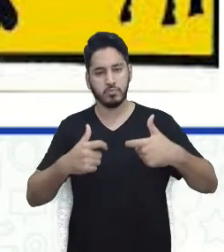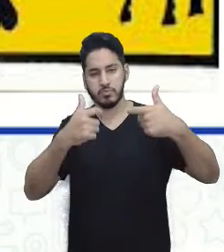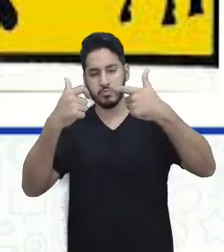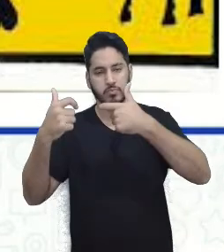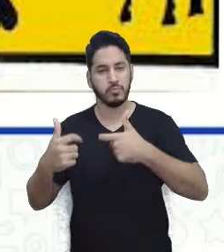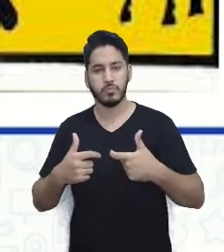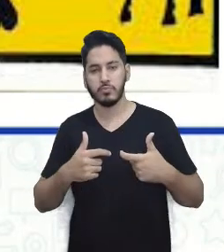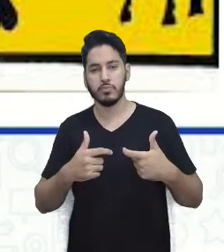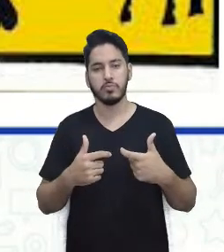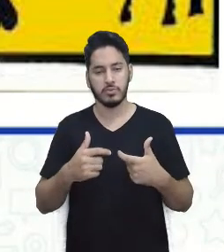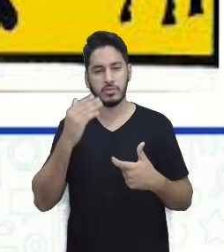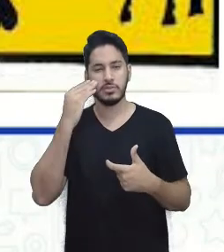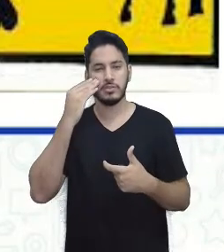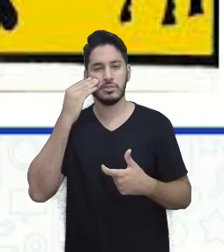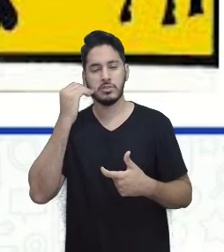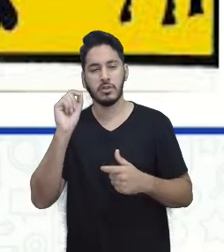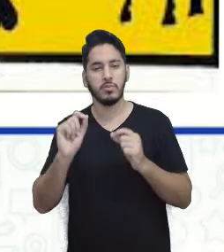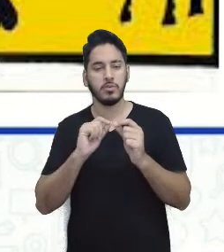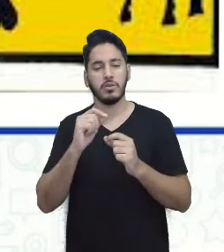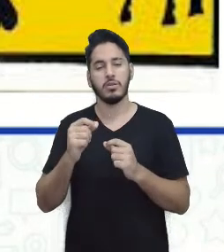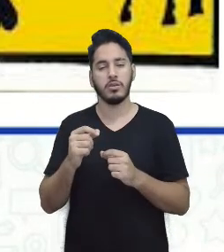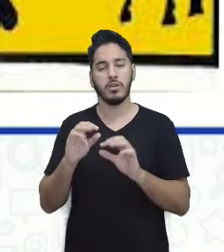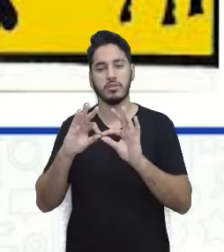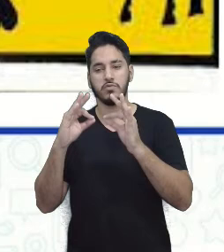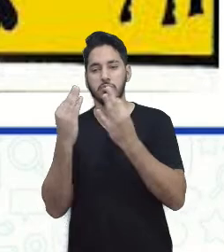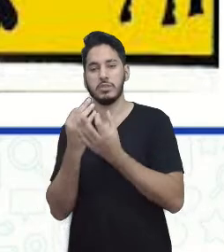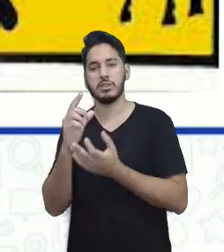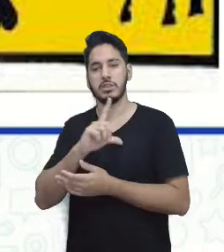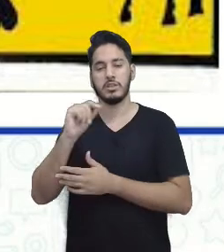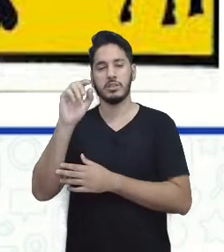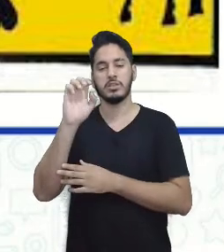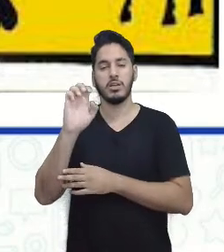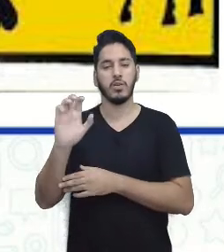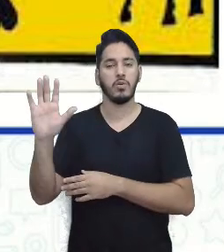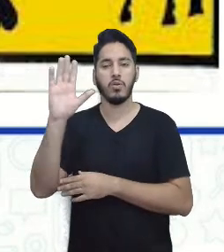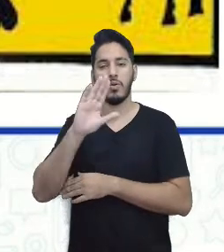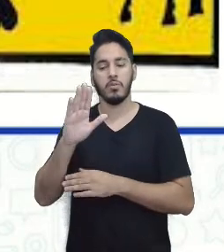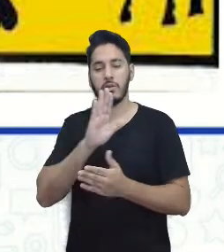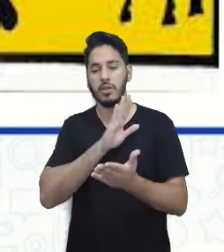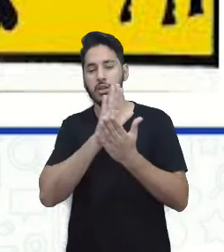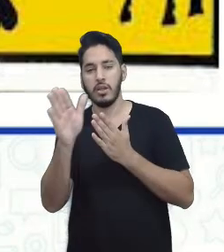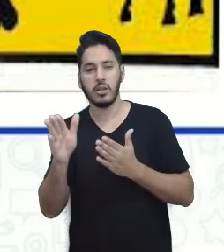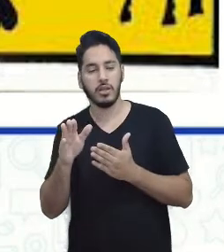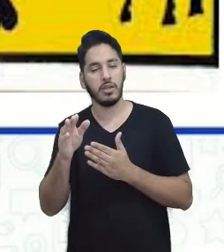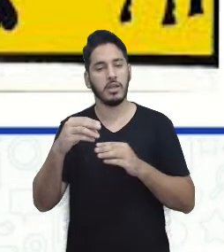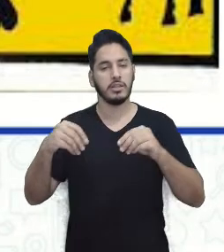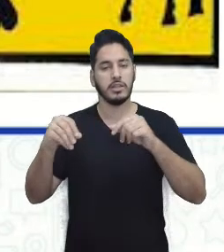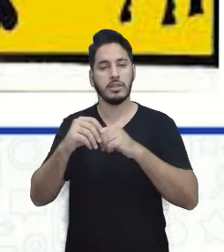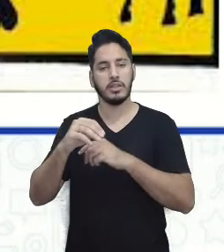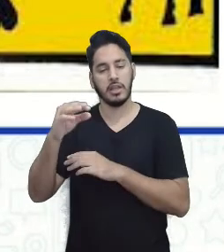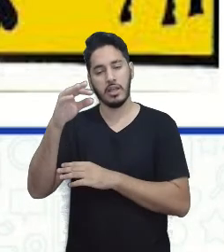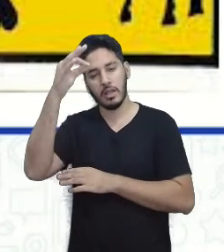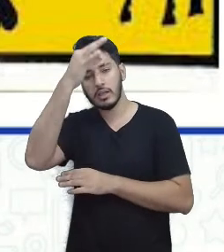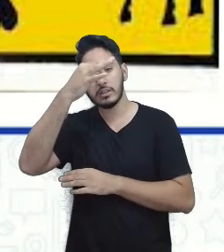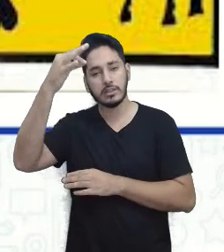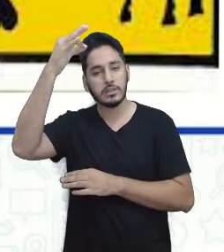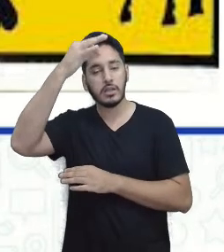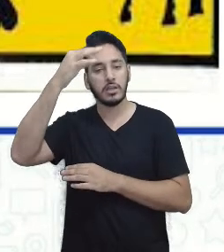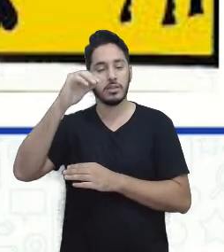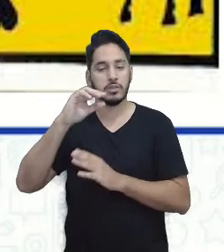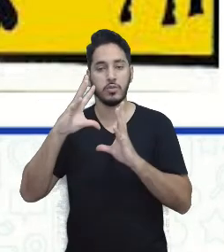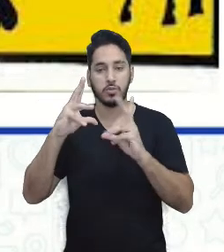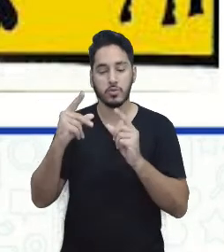luta, né, contra os mouros, né, as famílias saíram da Europa para ir libertar a Terra Santa, né, então eles montaram, né,